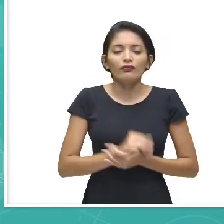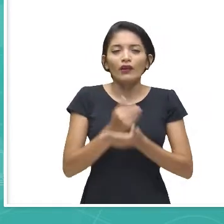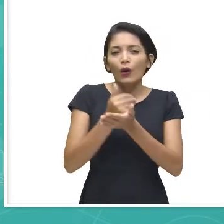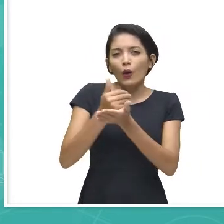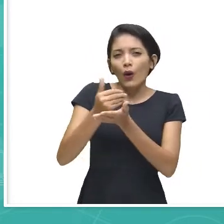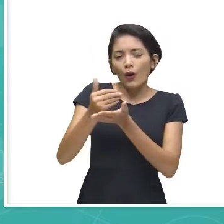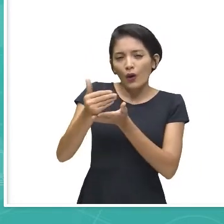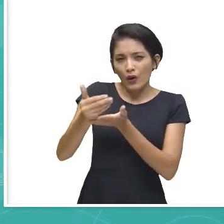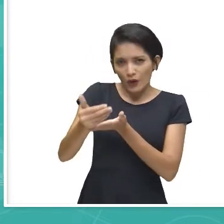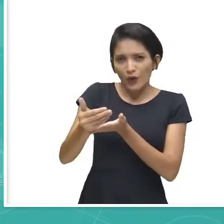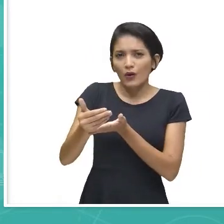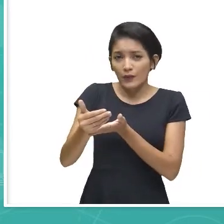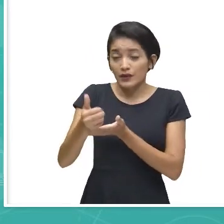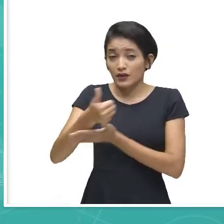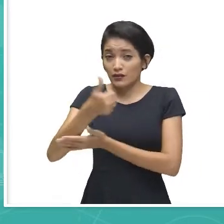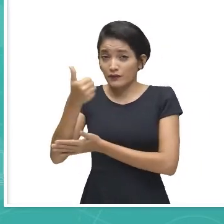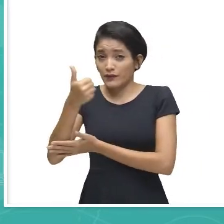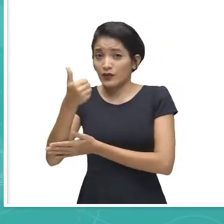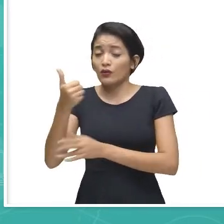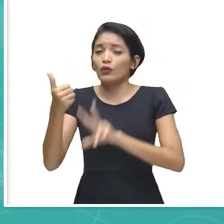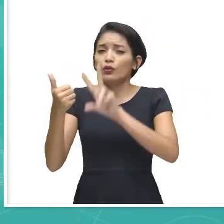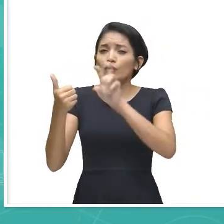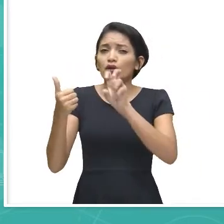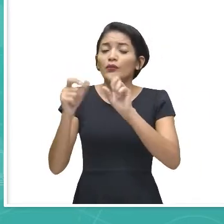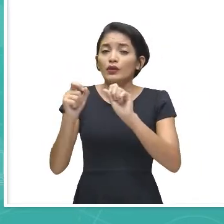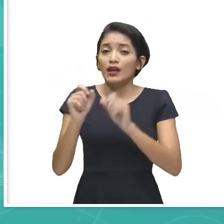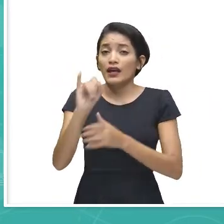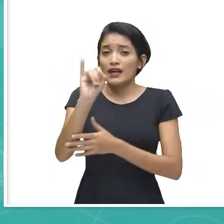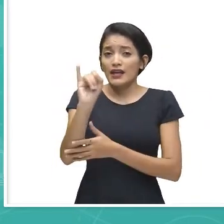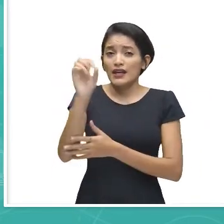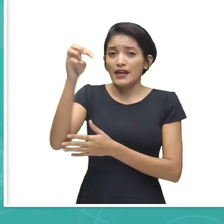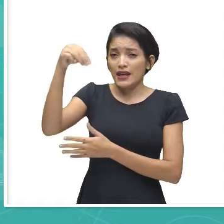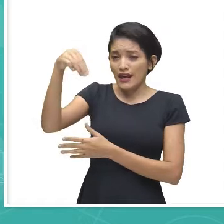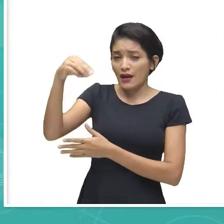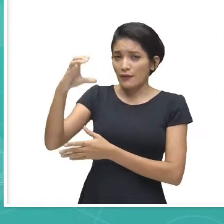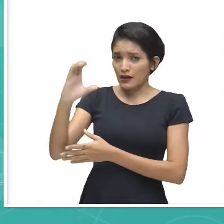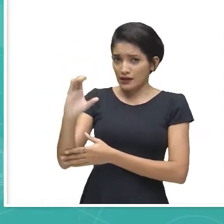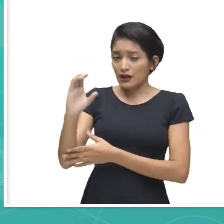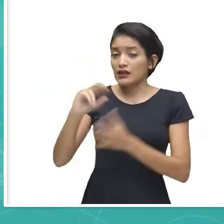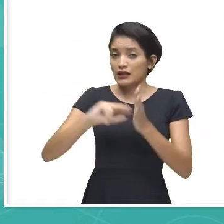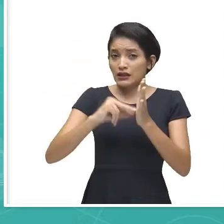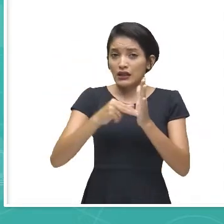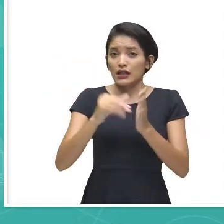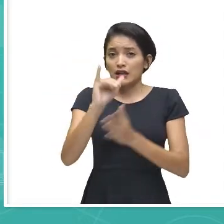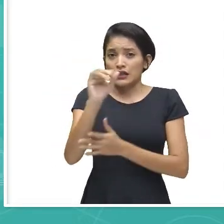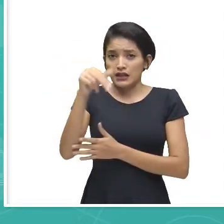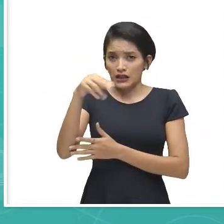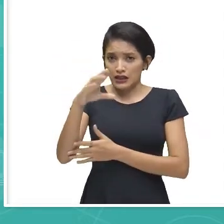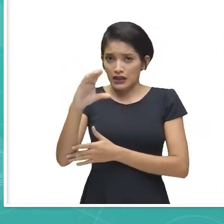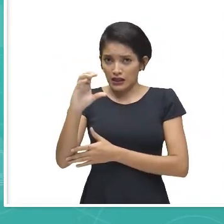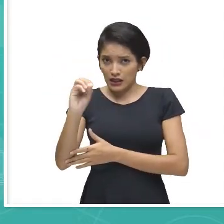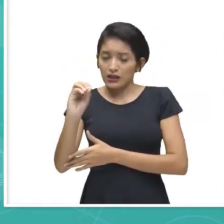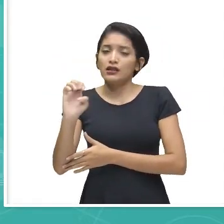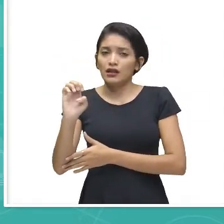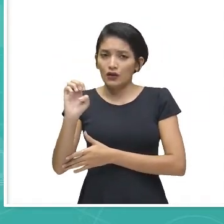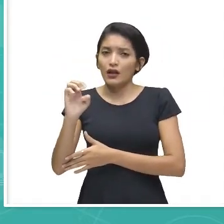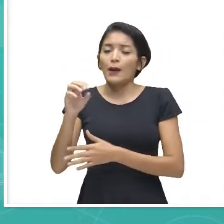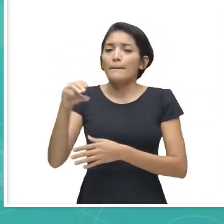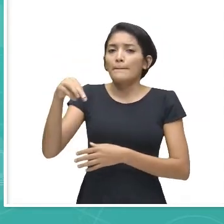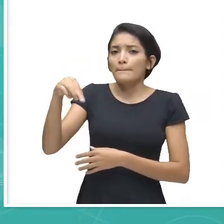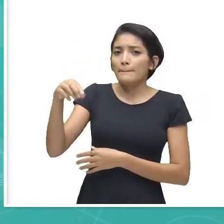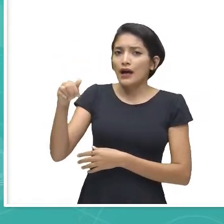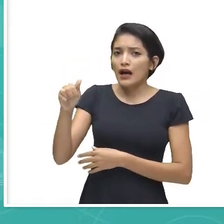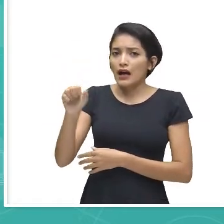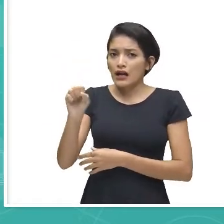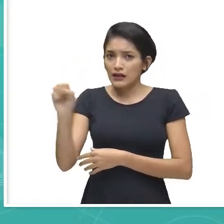falando para vocês, primeiro a respeito da sigla. IMC quer dizer Índice de Massa Corporal. E o que é